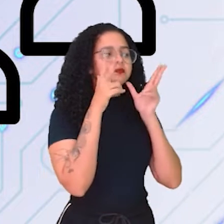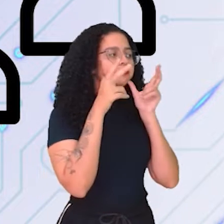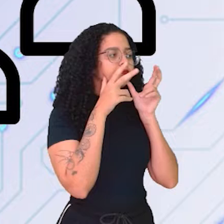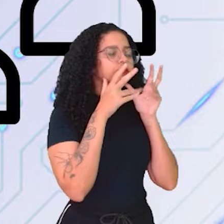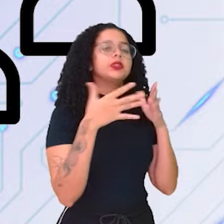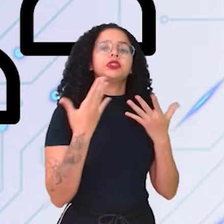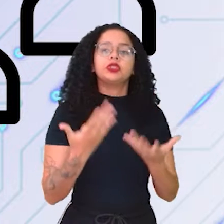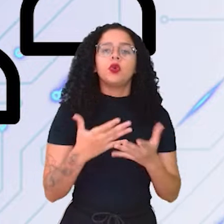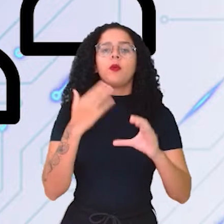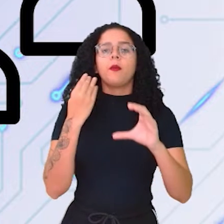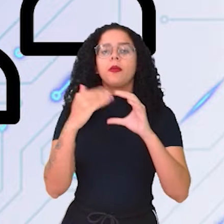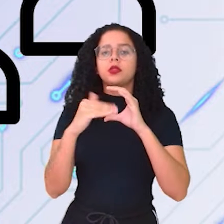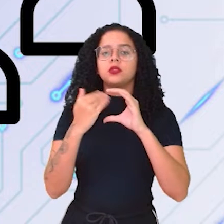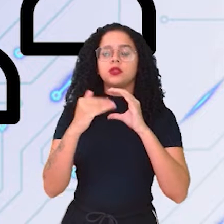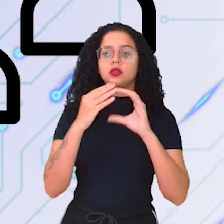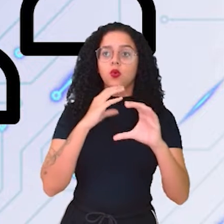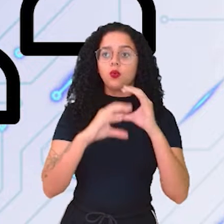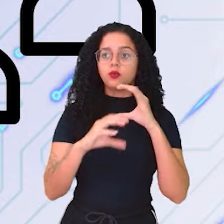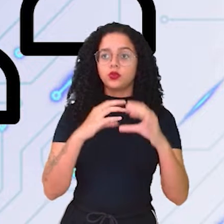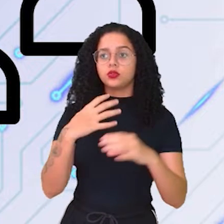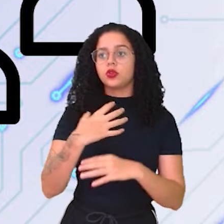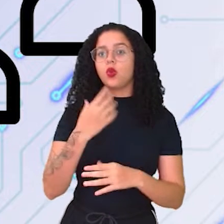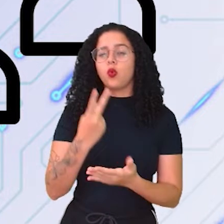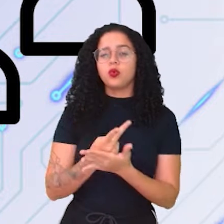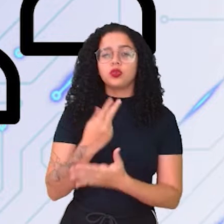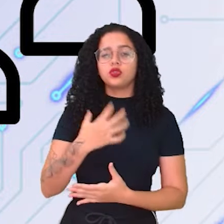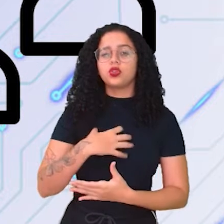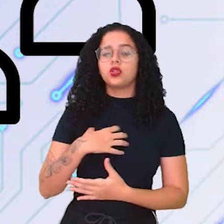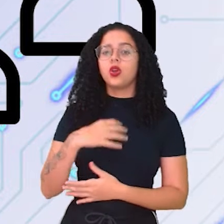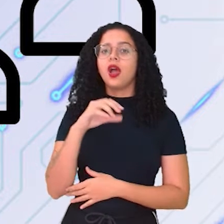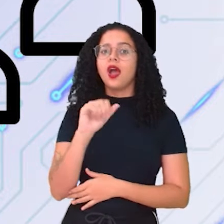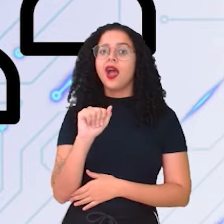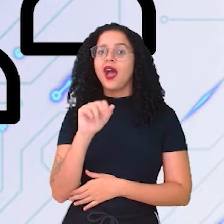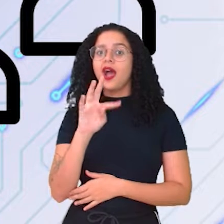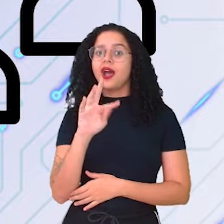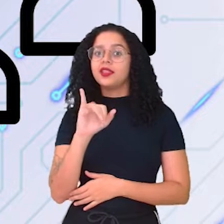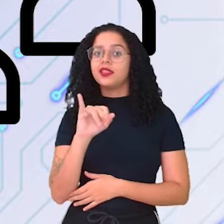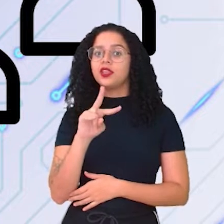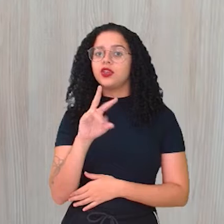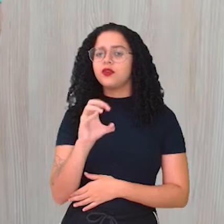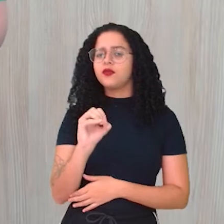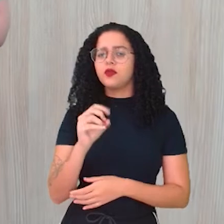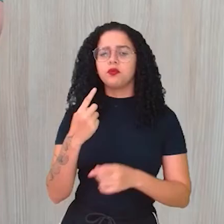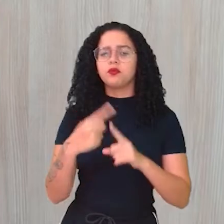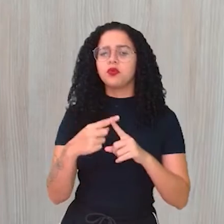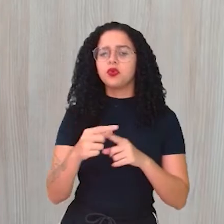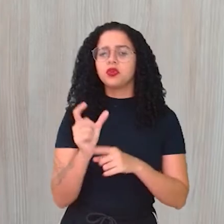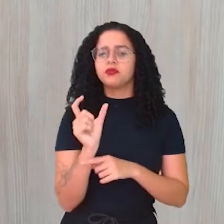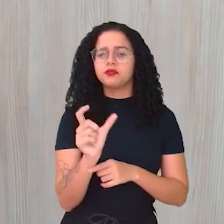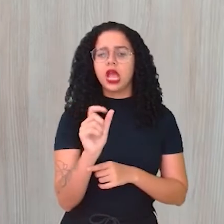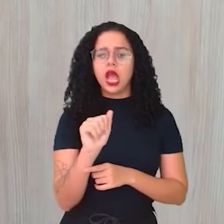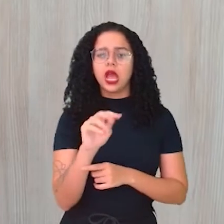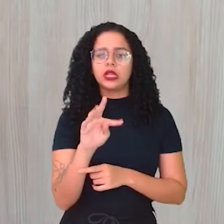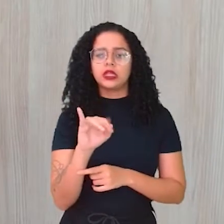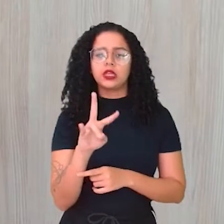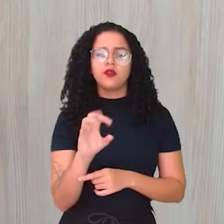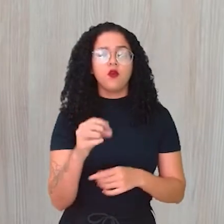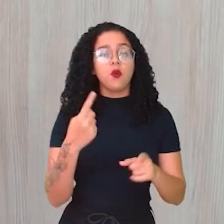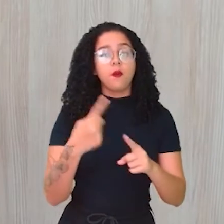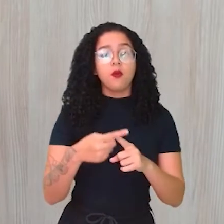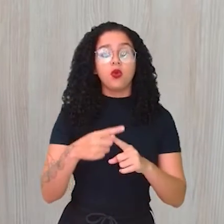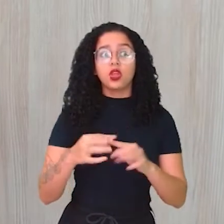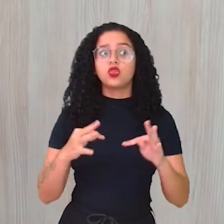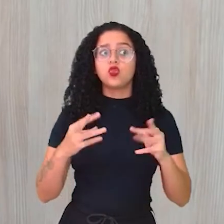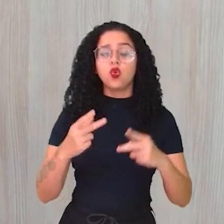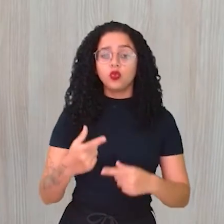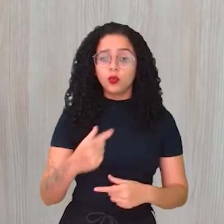a comunicação acontece de forma ativa, não é, Tiago? Exatamente, né? E esse tema, né, quando a gente estava pensando na